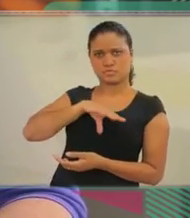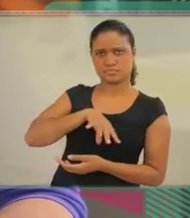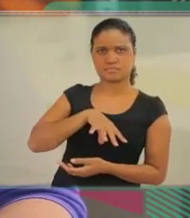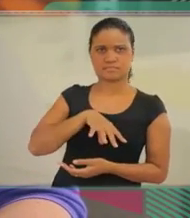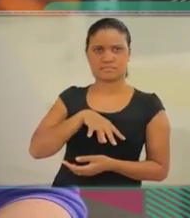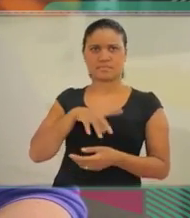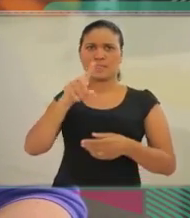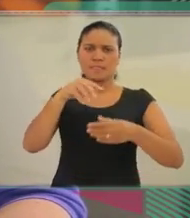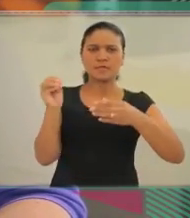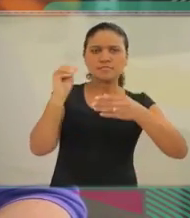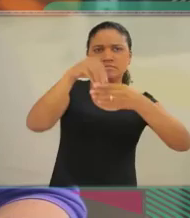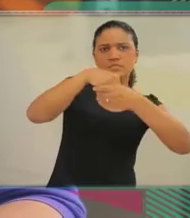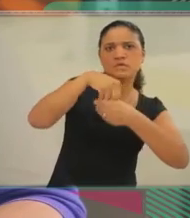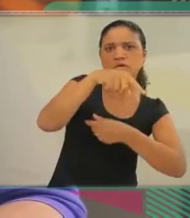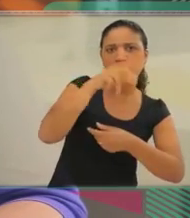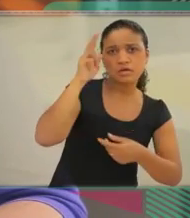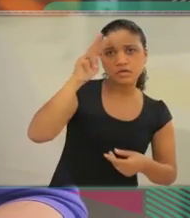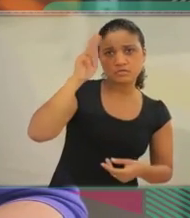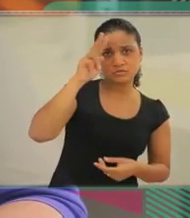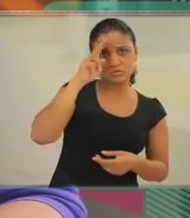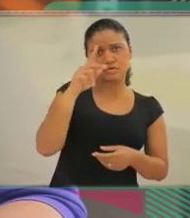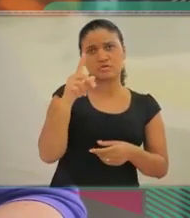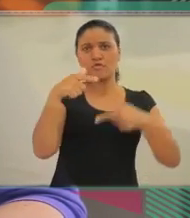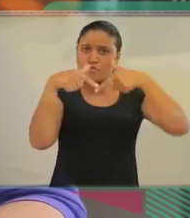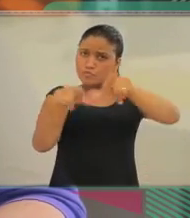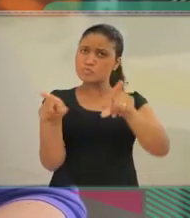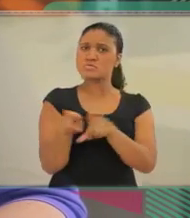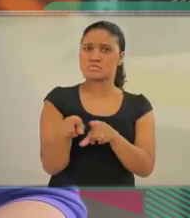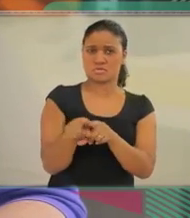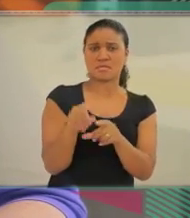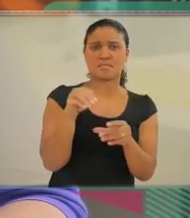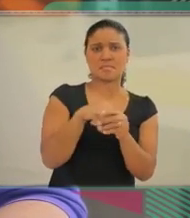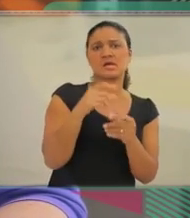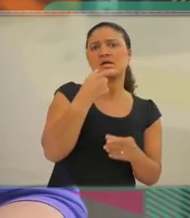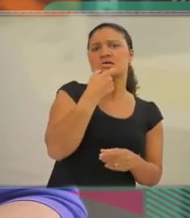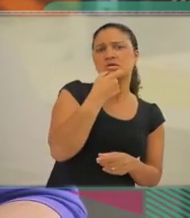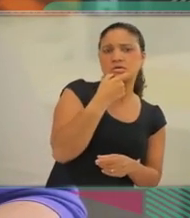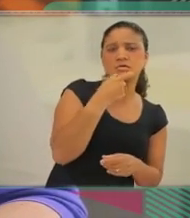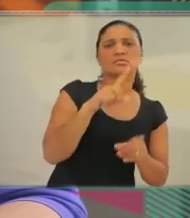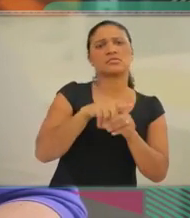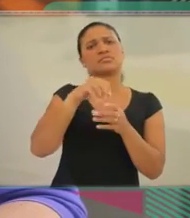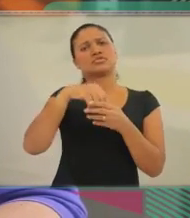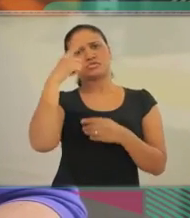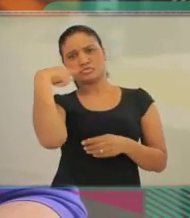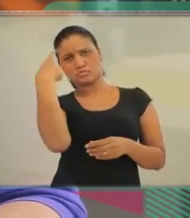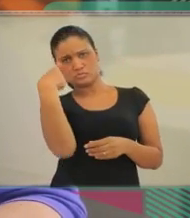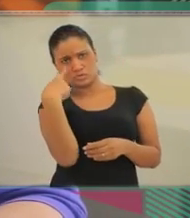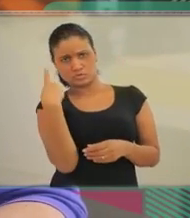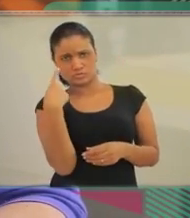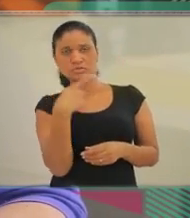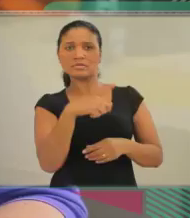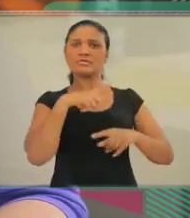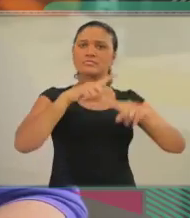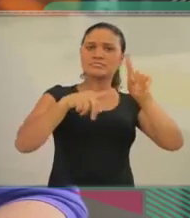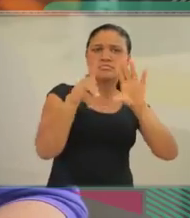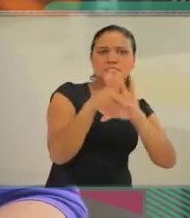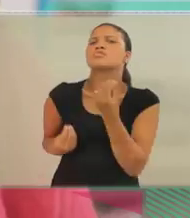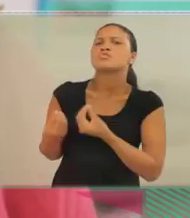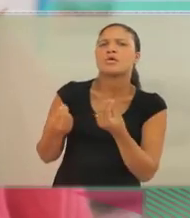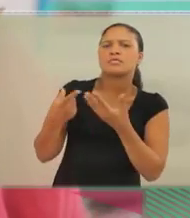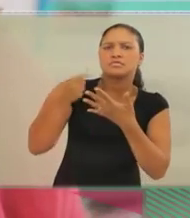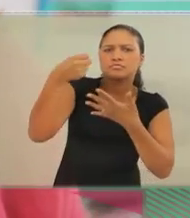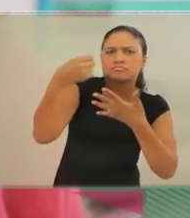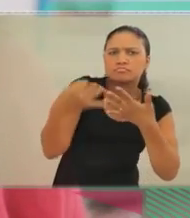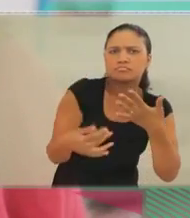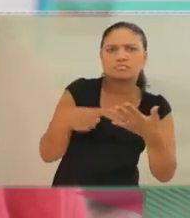difundir a nossa história. Então o vídeo também está feito em inglês e em espanhol, tanto no recurso da legenda como no recurso da audiodescrição.